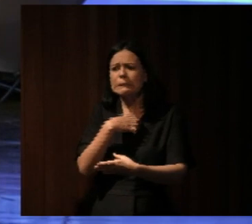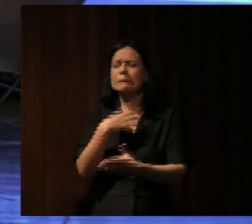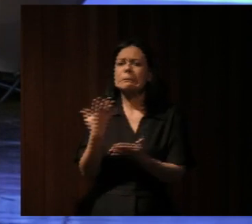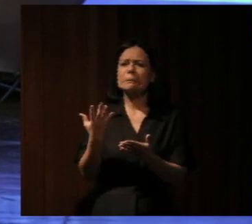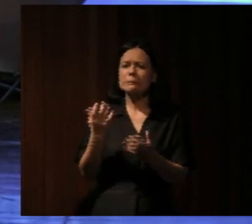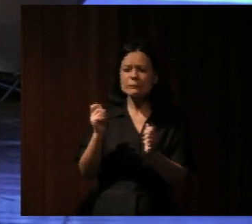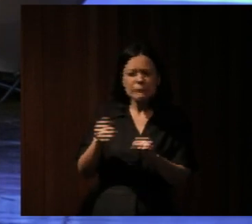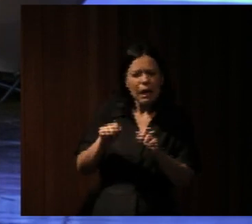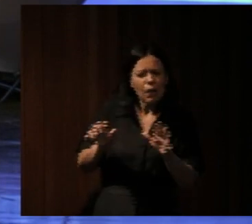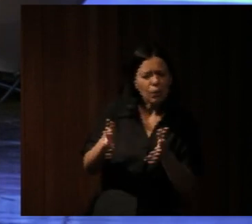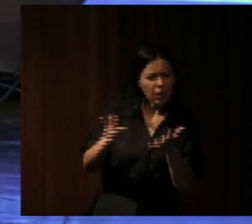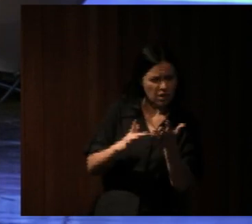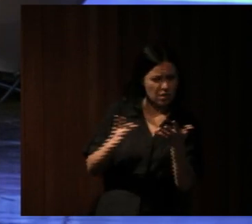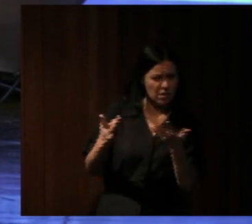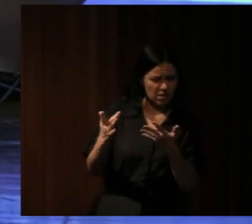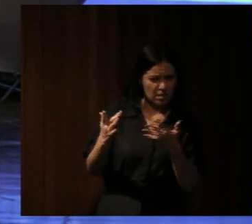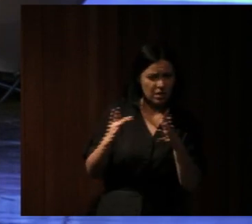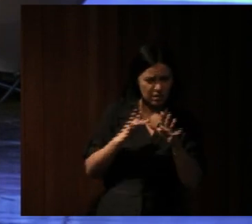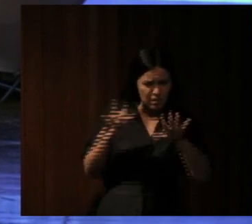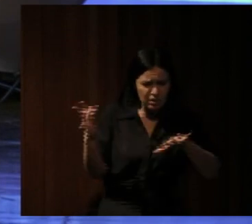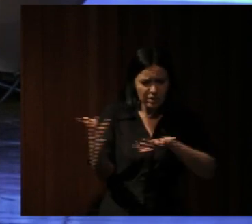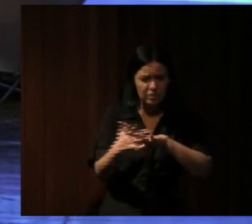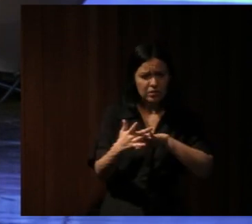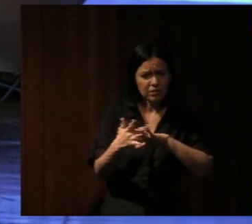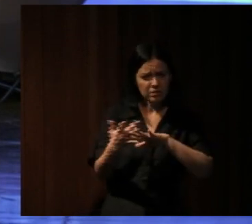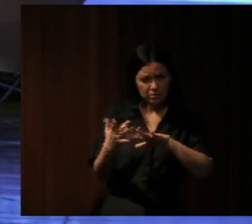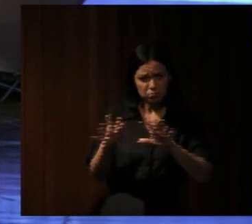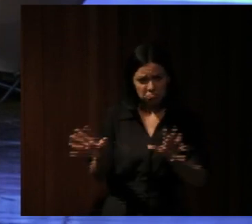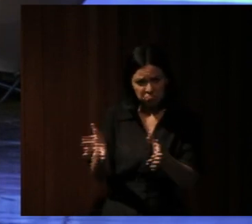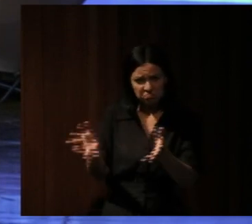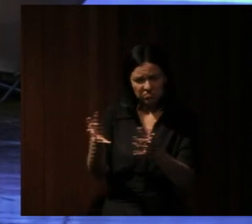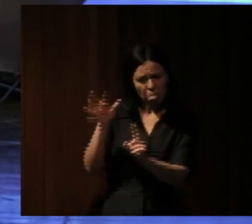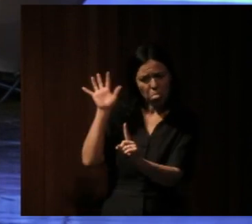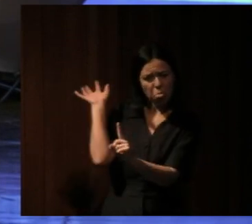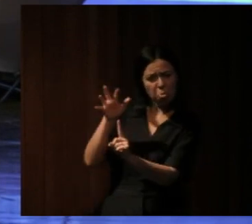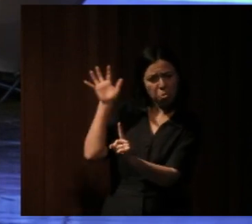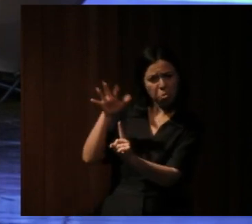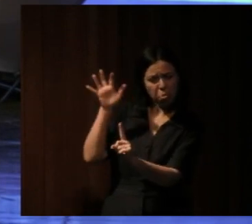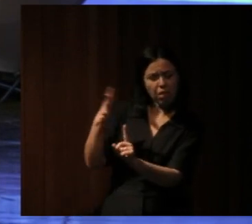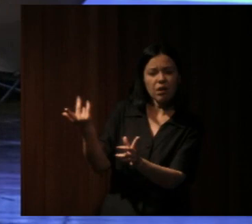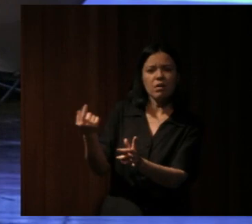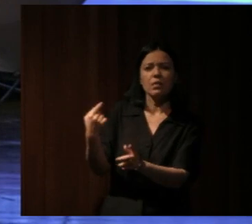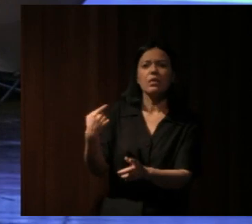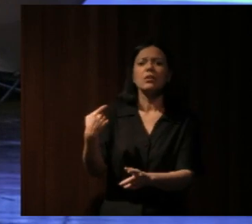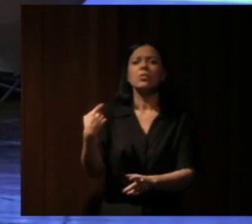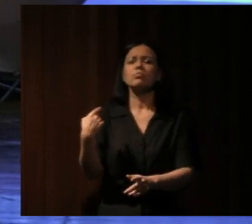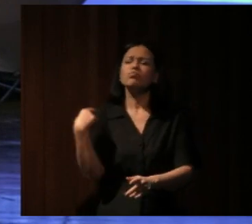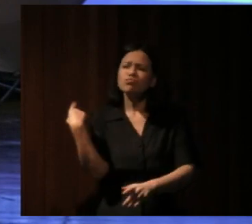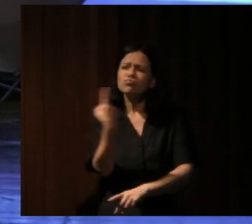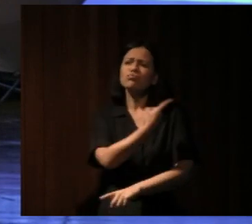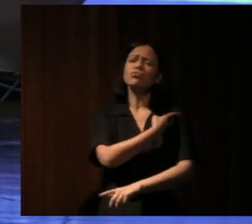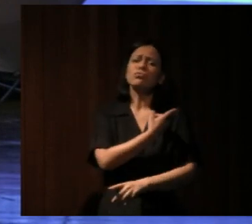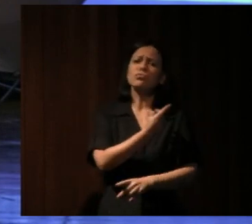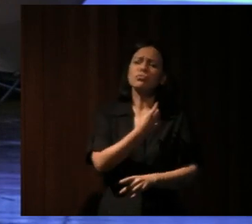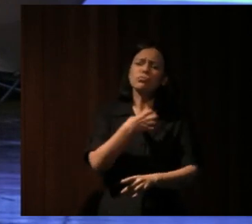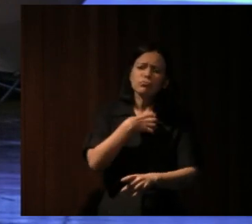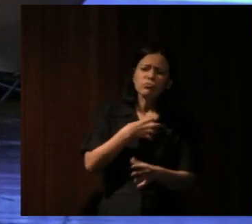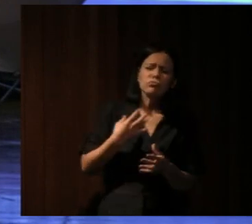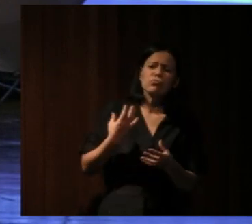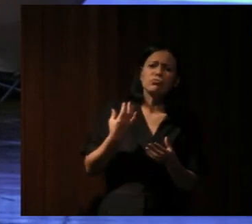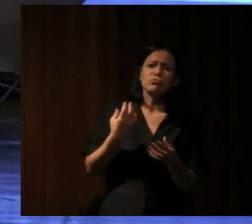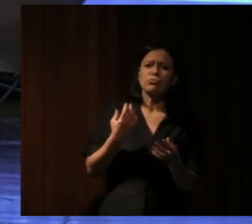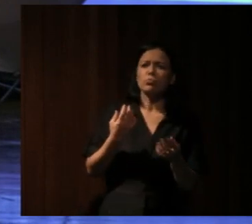fomentadas nas redes sociais né em que medida isso a gente pode eh enfim trabalhar essa questão da